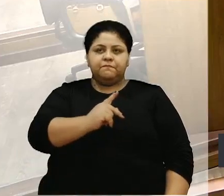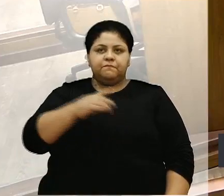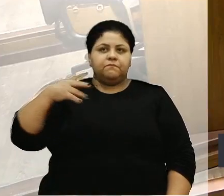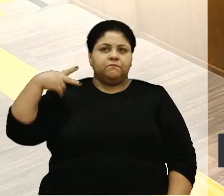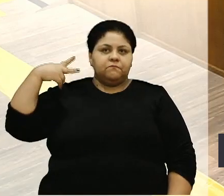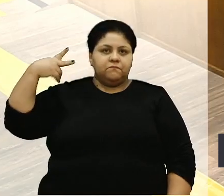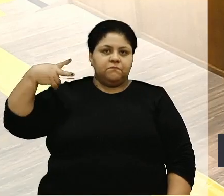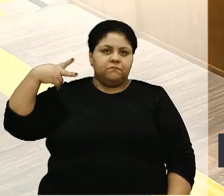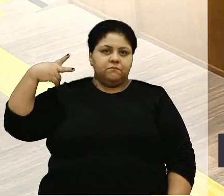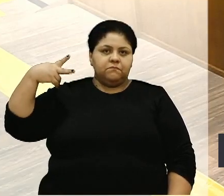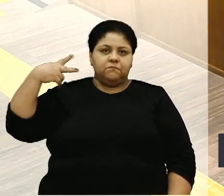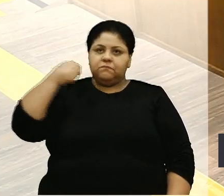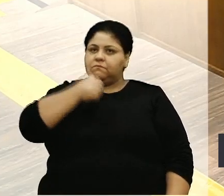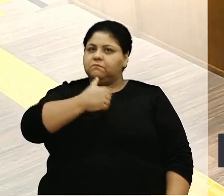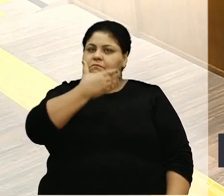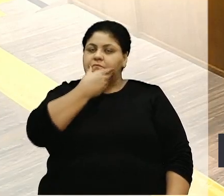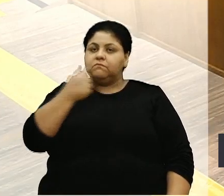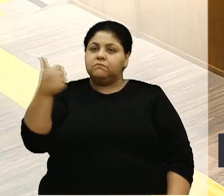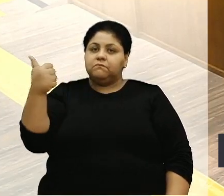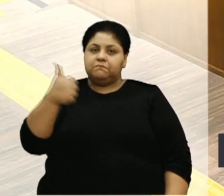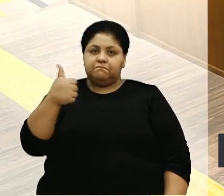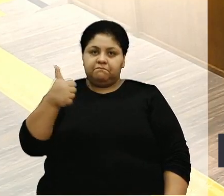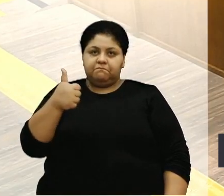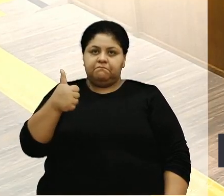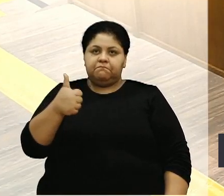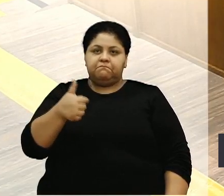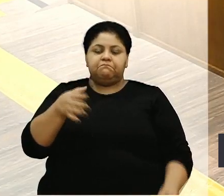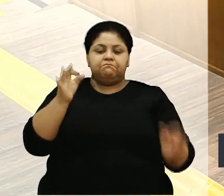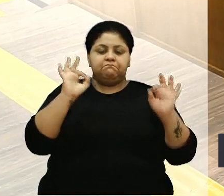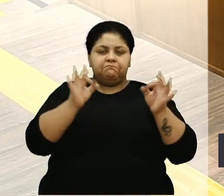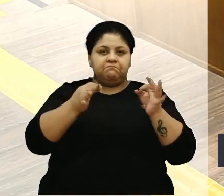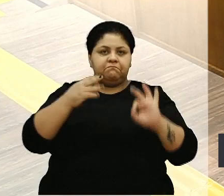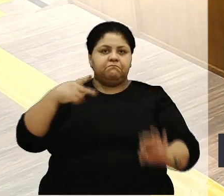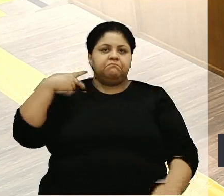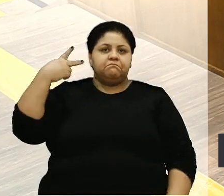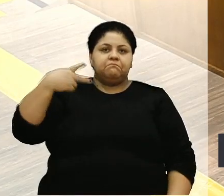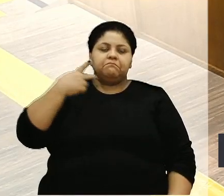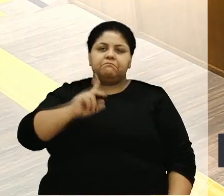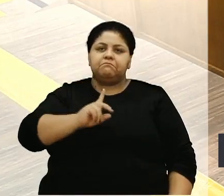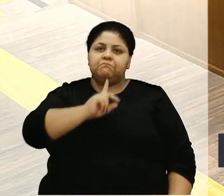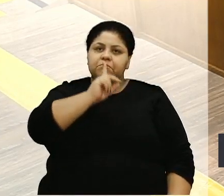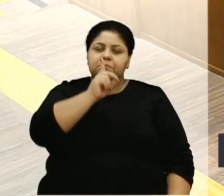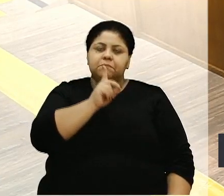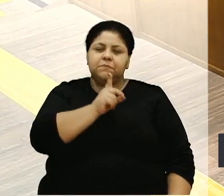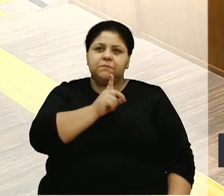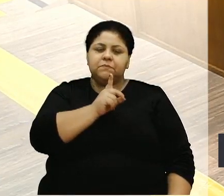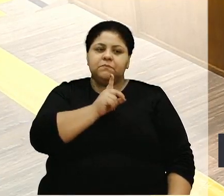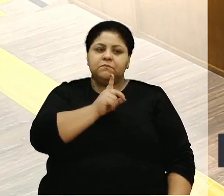Senhoras e senhores vereadores, meramente fazer um elogio ao vereador Alberto Meneguzzi por ter